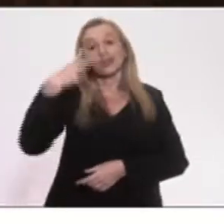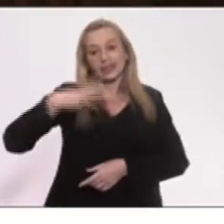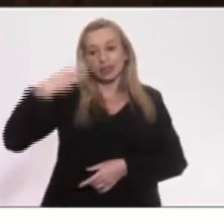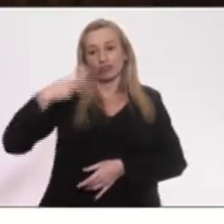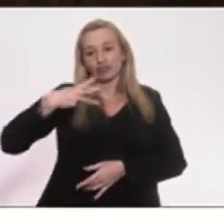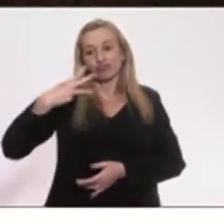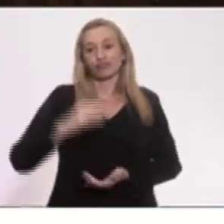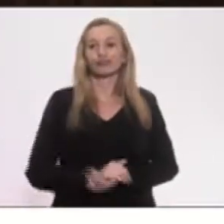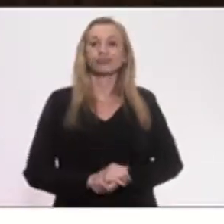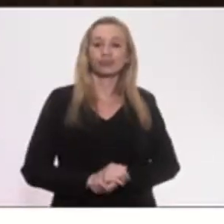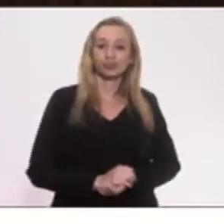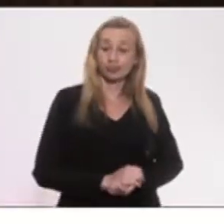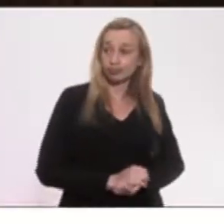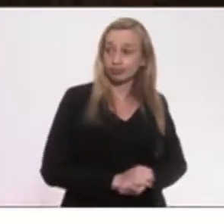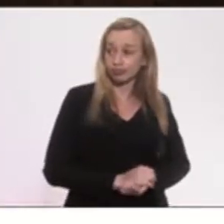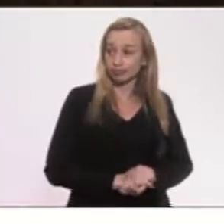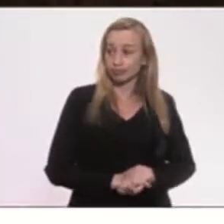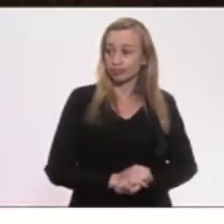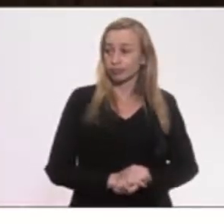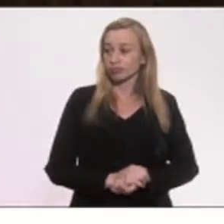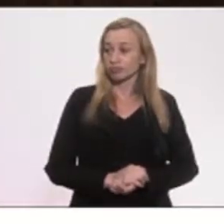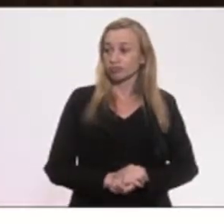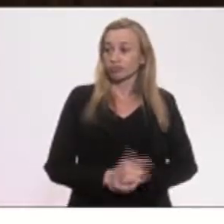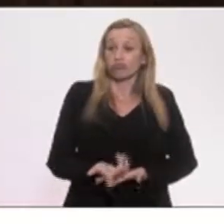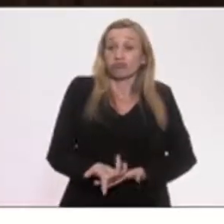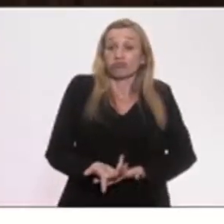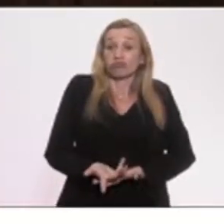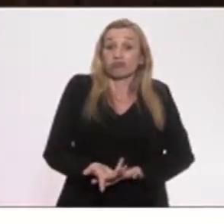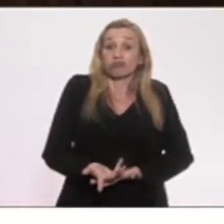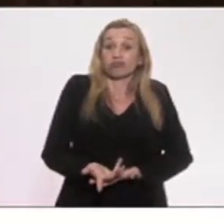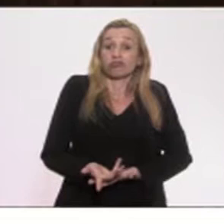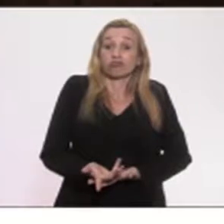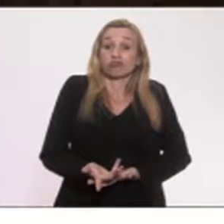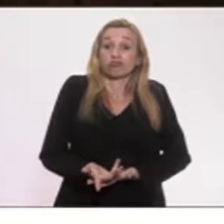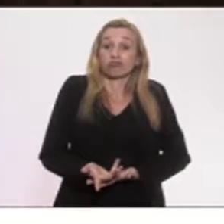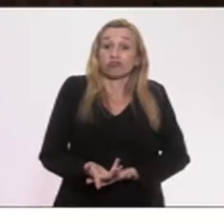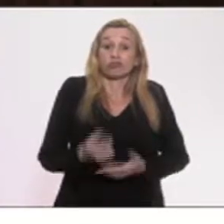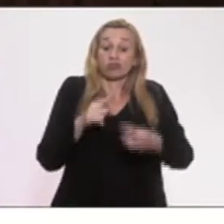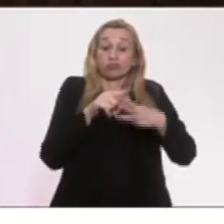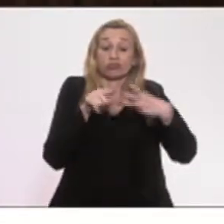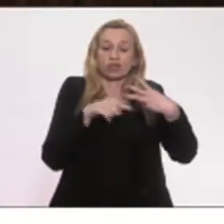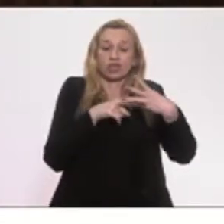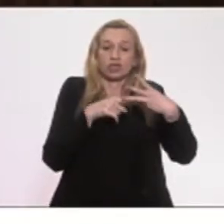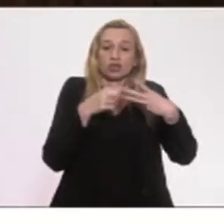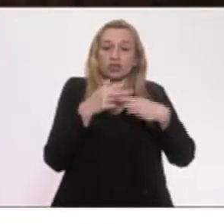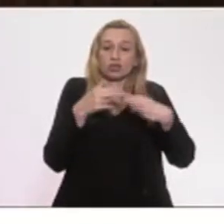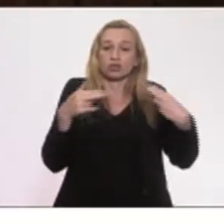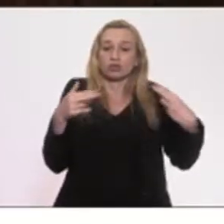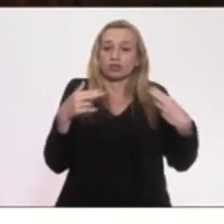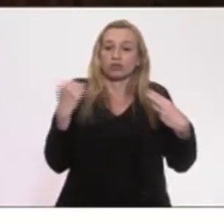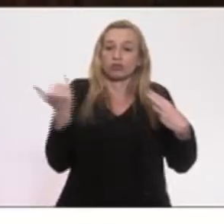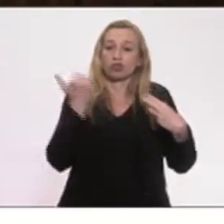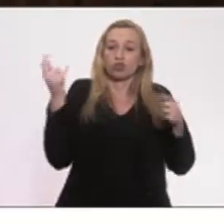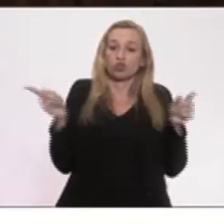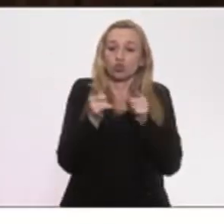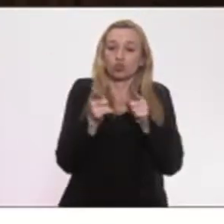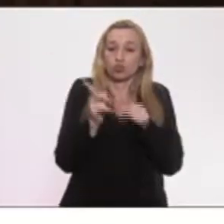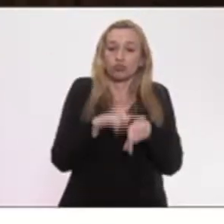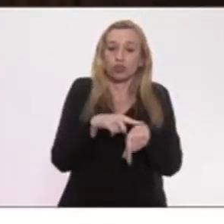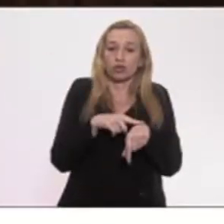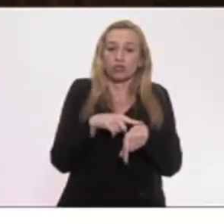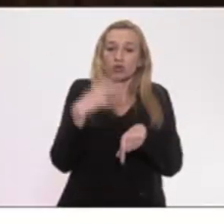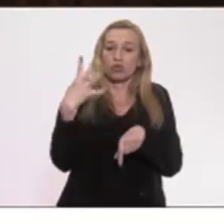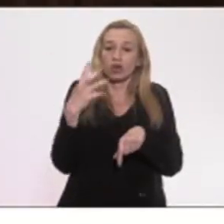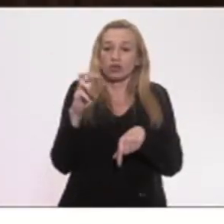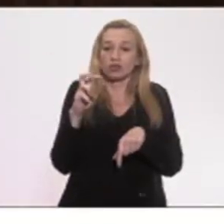agora. Então, isso não pode ser coincidência, deputada Tia Ju. São 3 casos num curtíssimo intervalo de tempo que não passam de